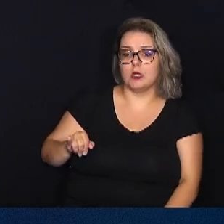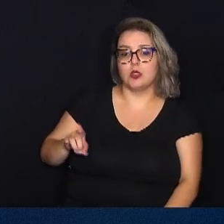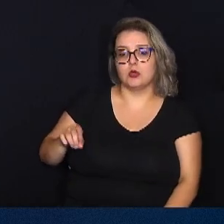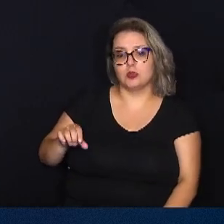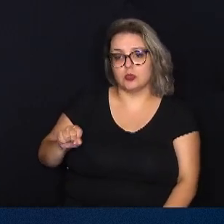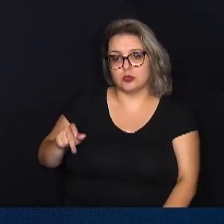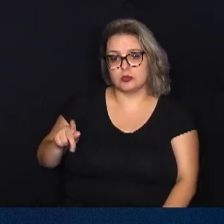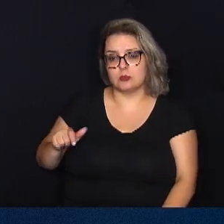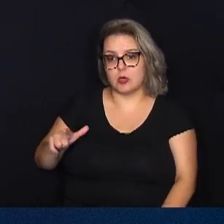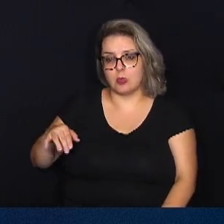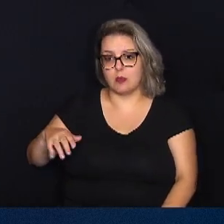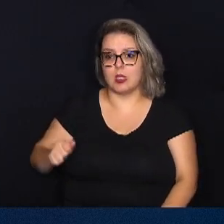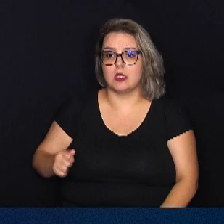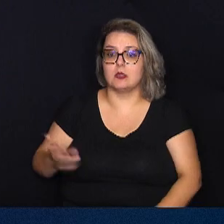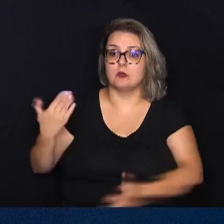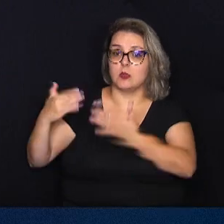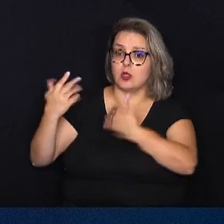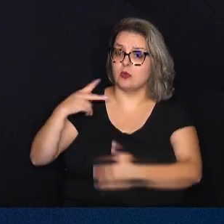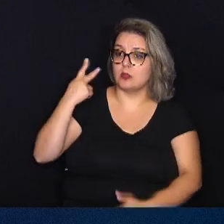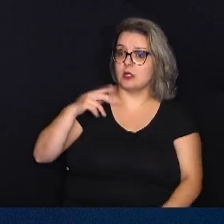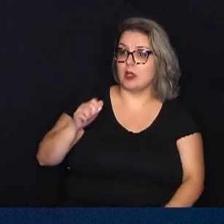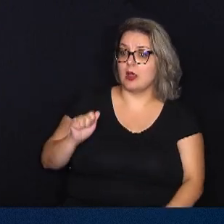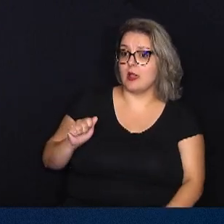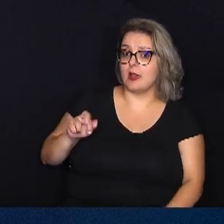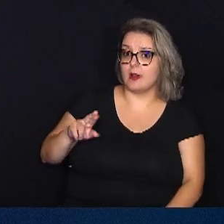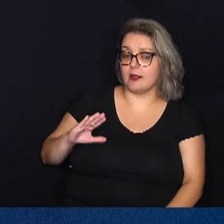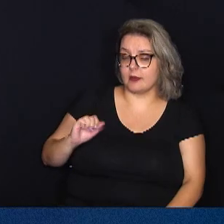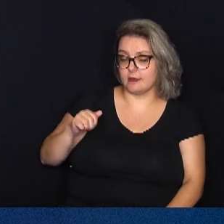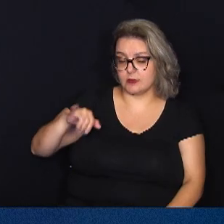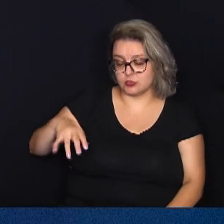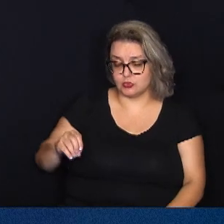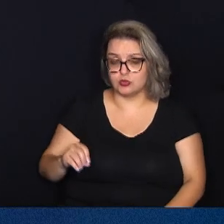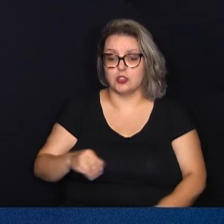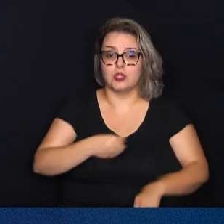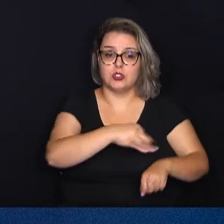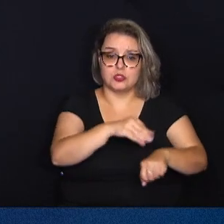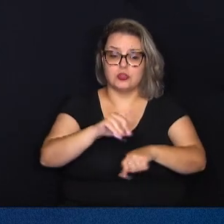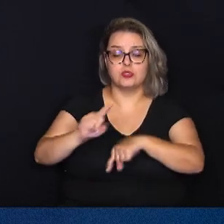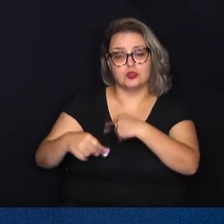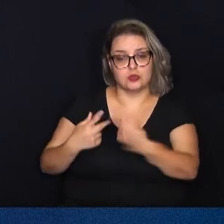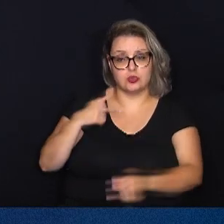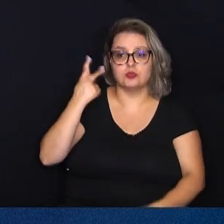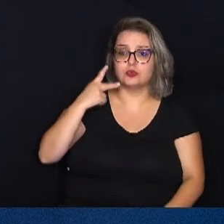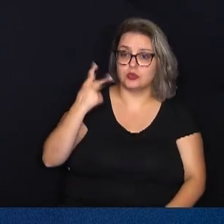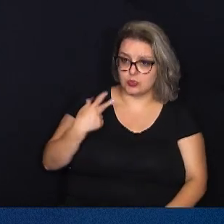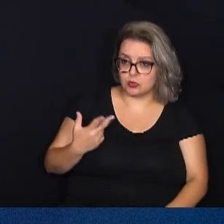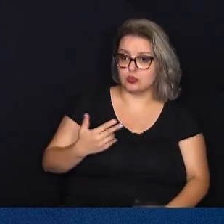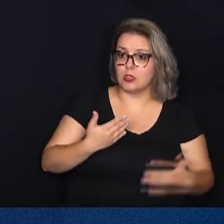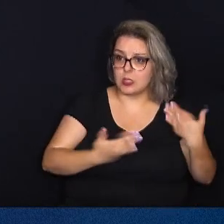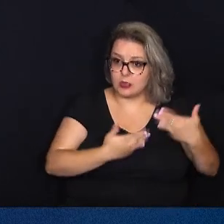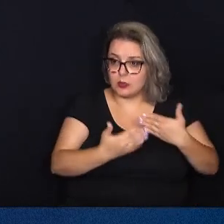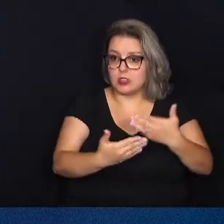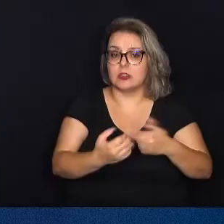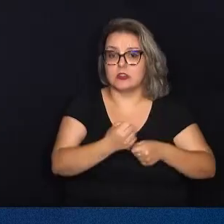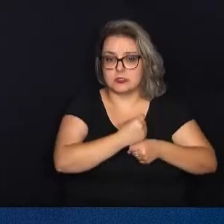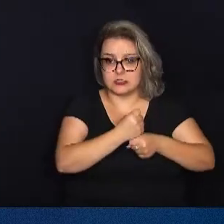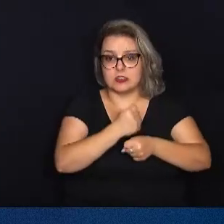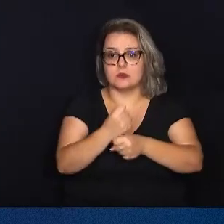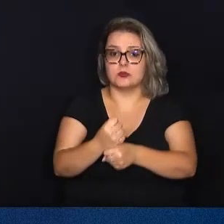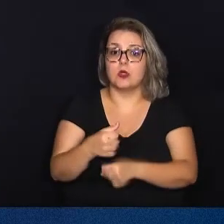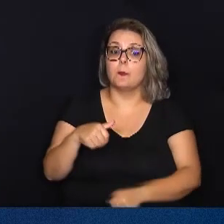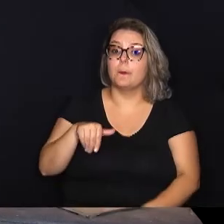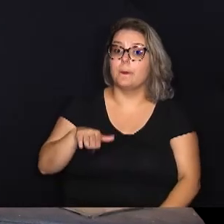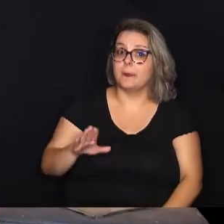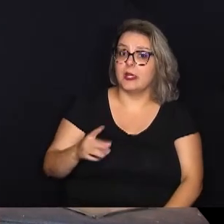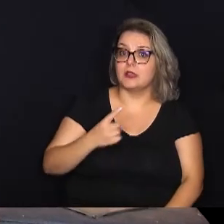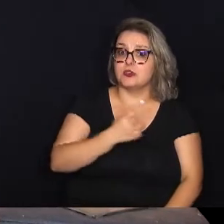2000, por iniciativa do então vereador Sebastião Arcanjo, e as indicações de outros parlamentares no decorrer desses